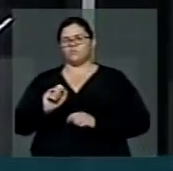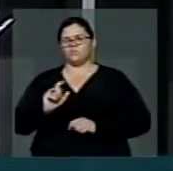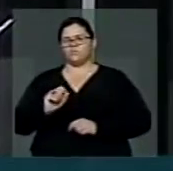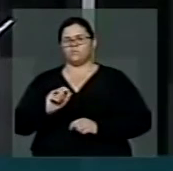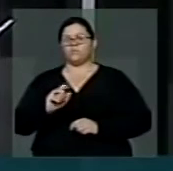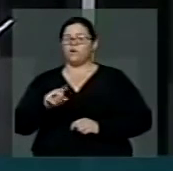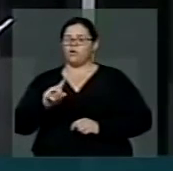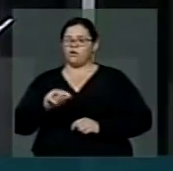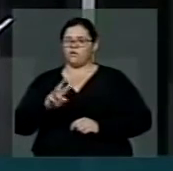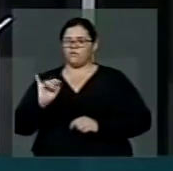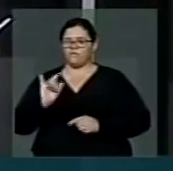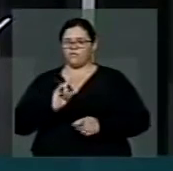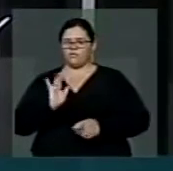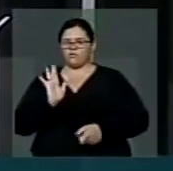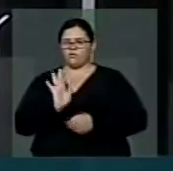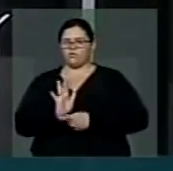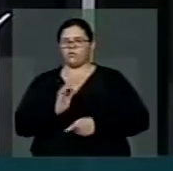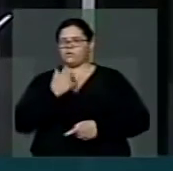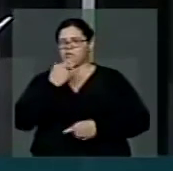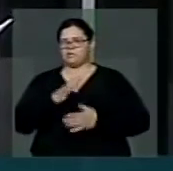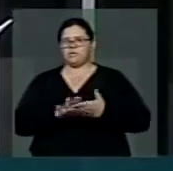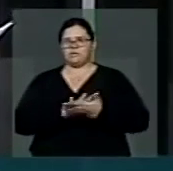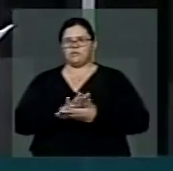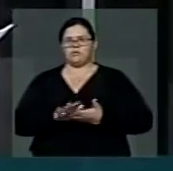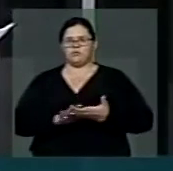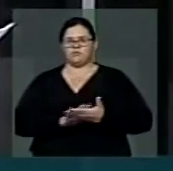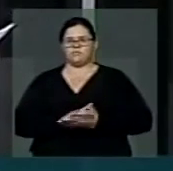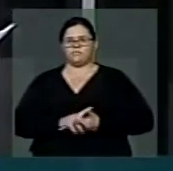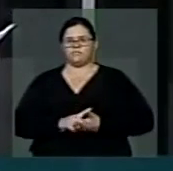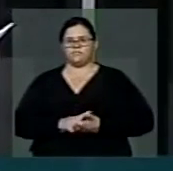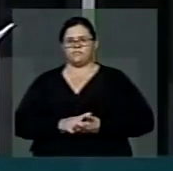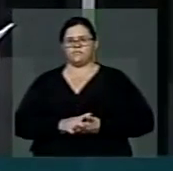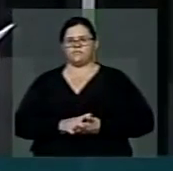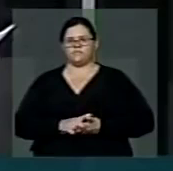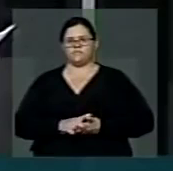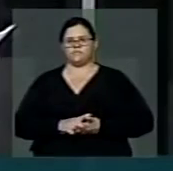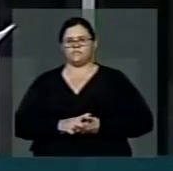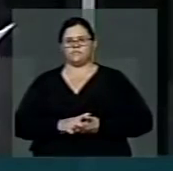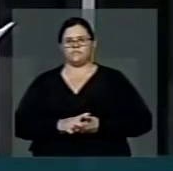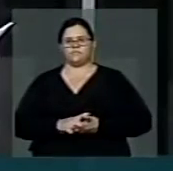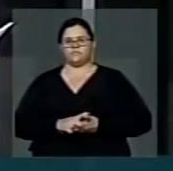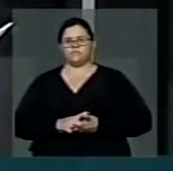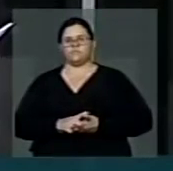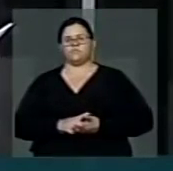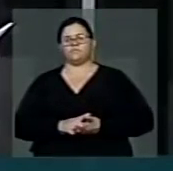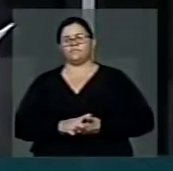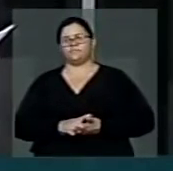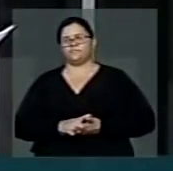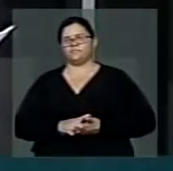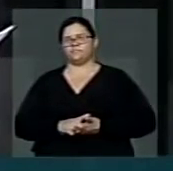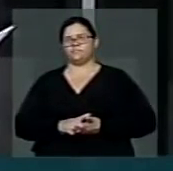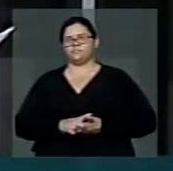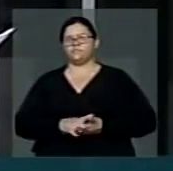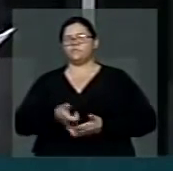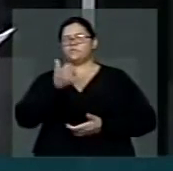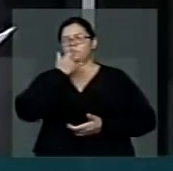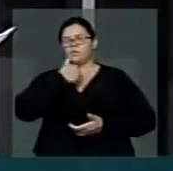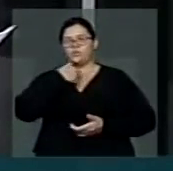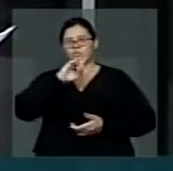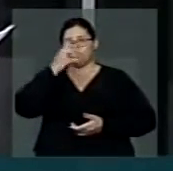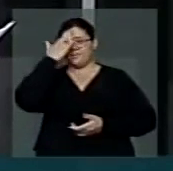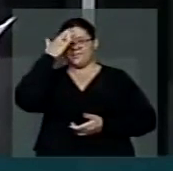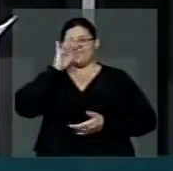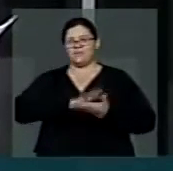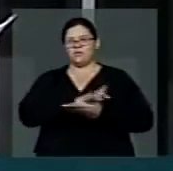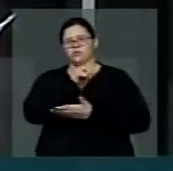apresenta camuflado com uma face virtuosa. Essa face virtuosa é que se apresenta como